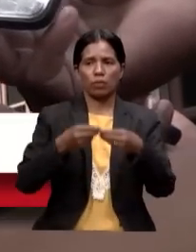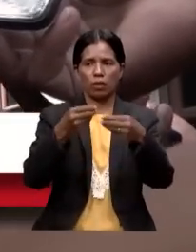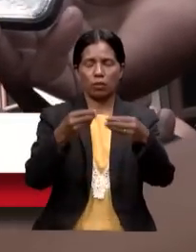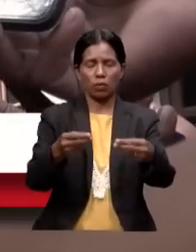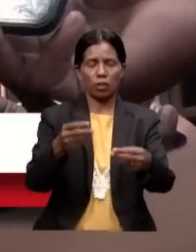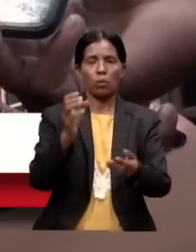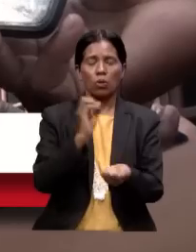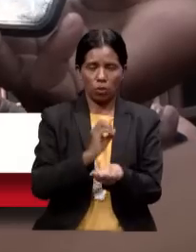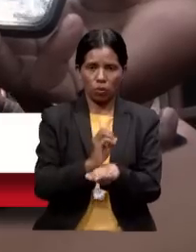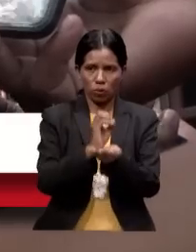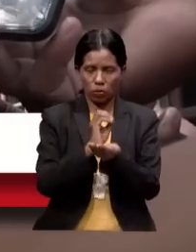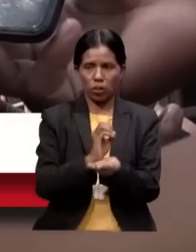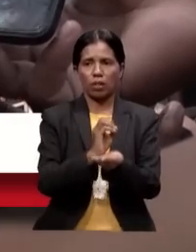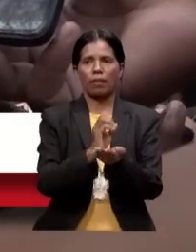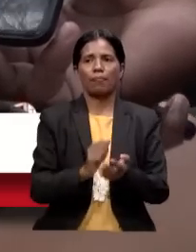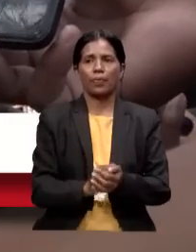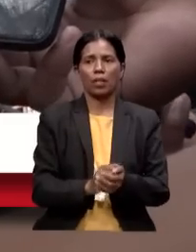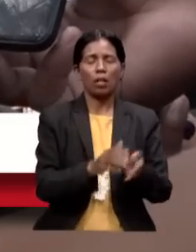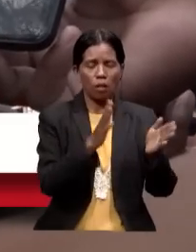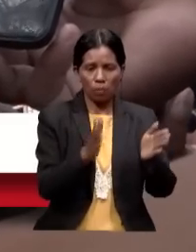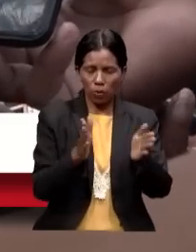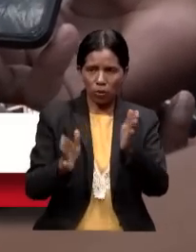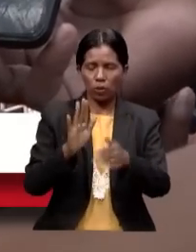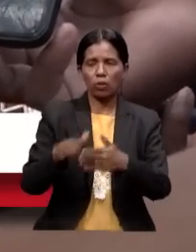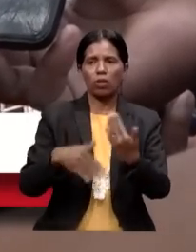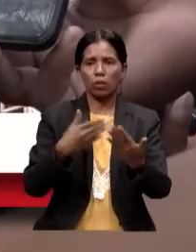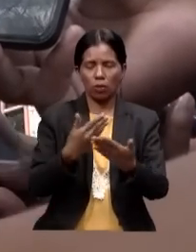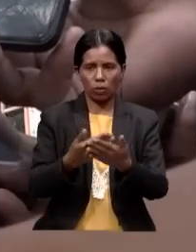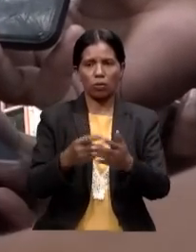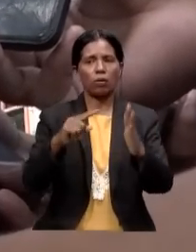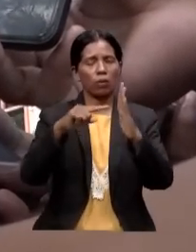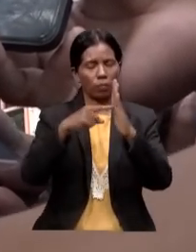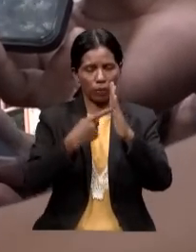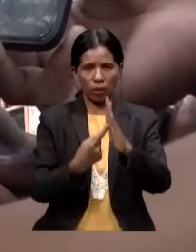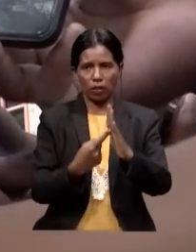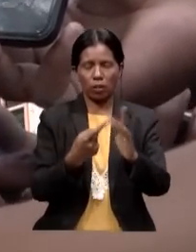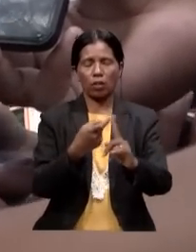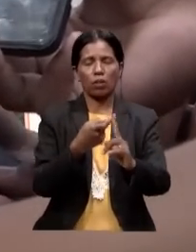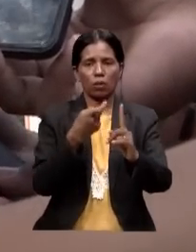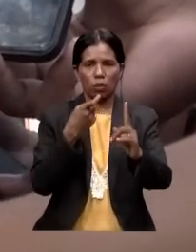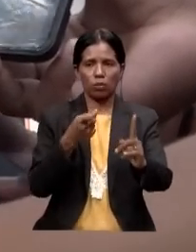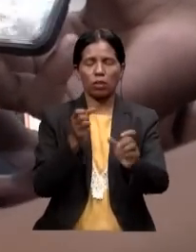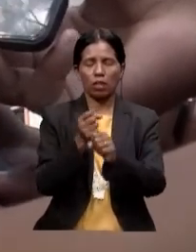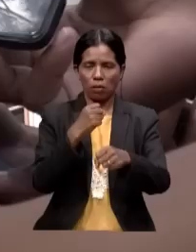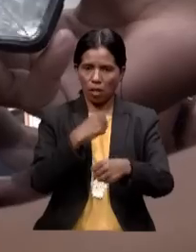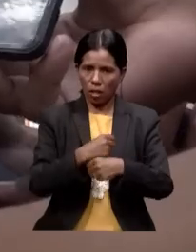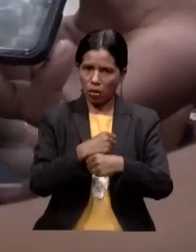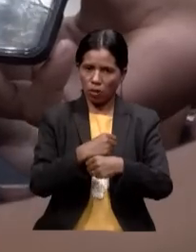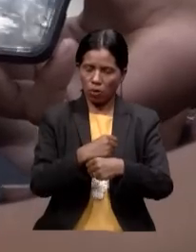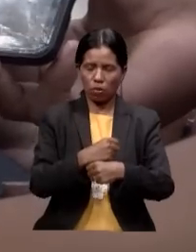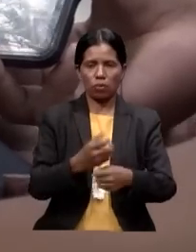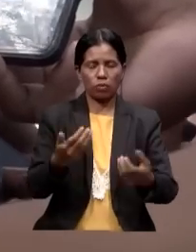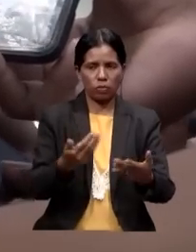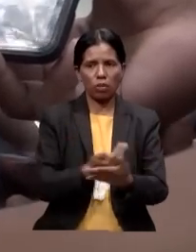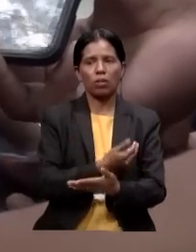raiwa nepe prosesu tomak hahu si konstrusau no bato atu